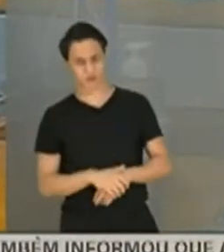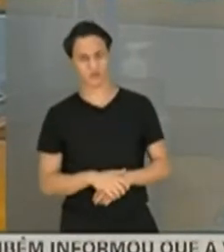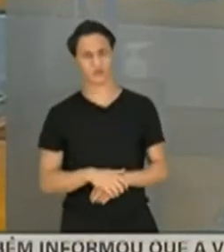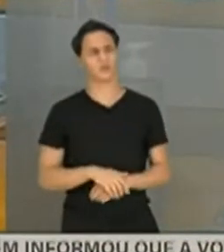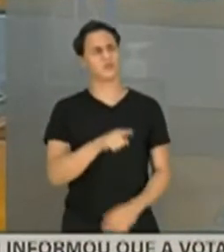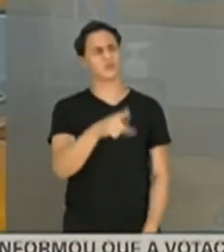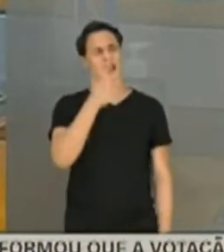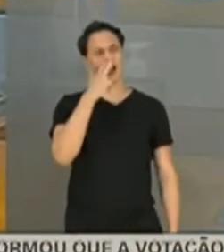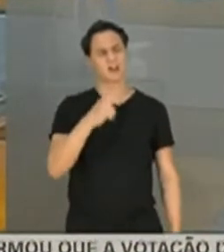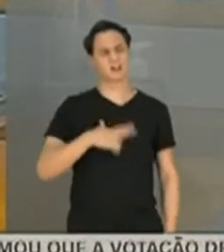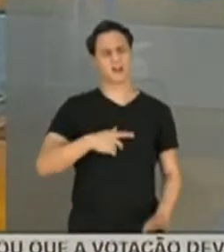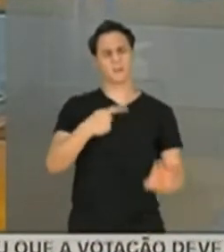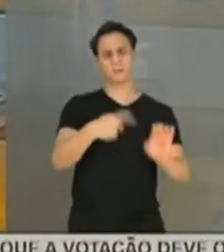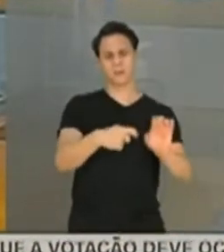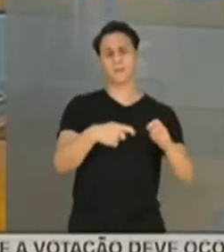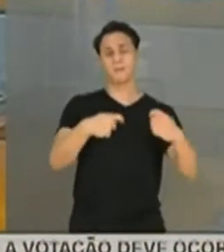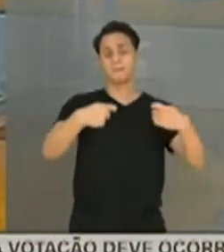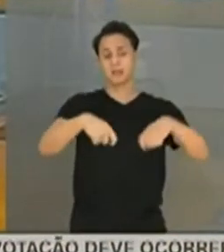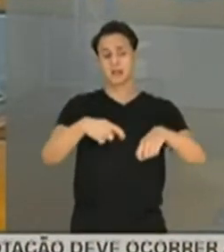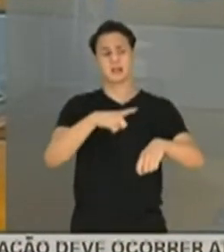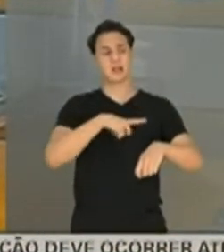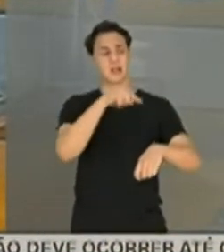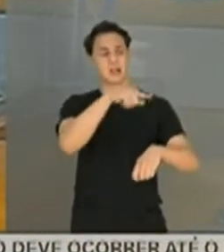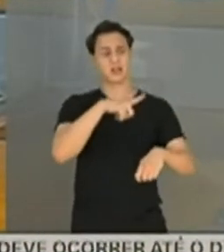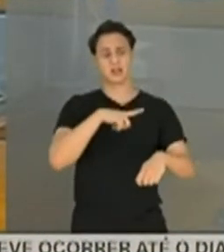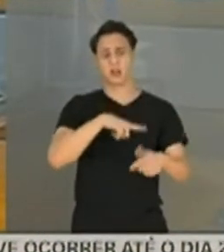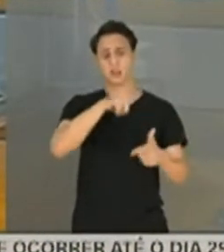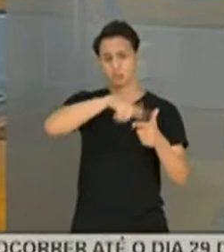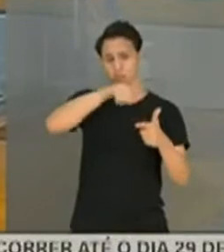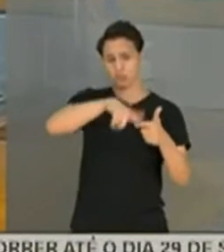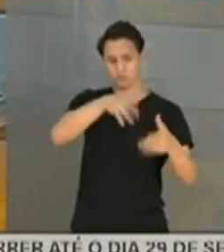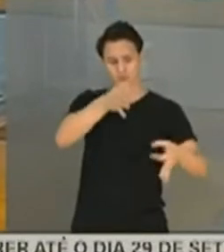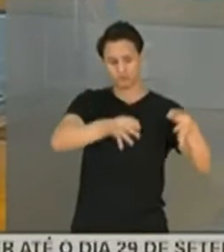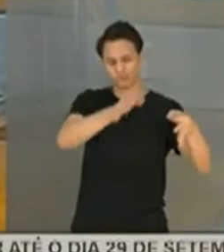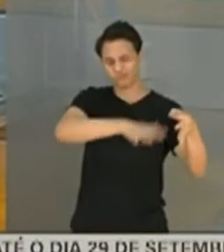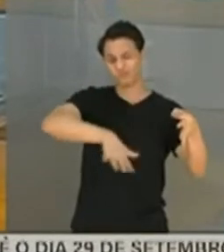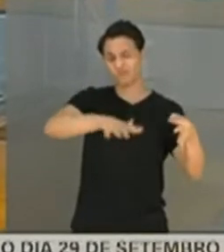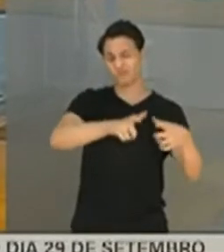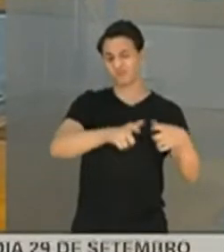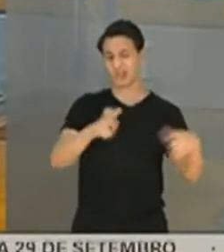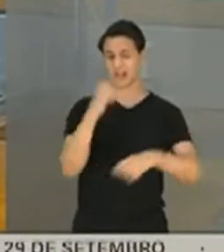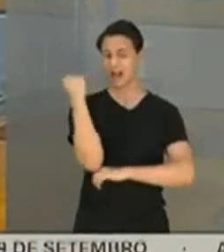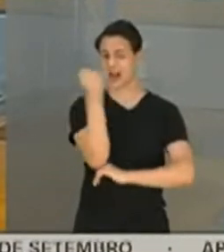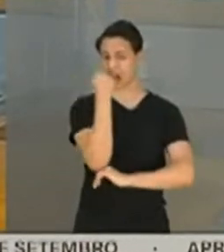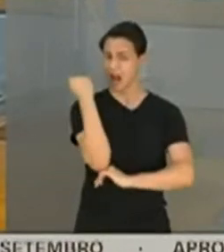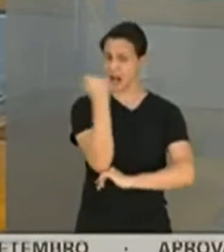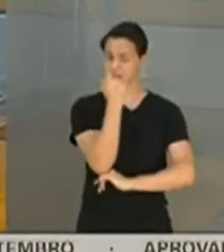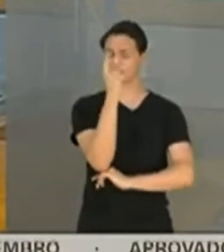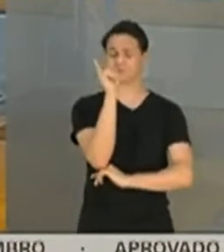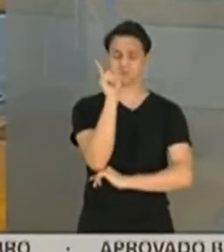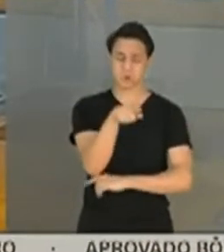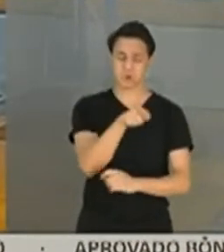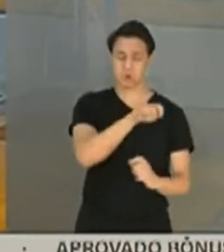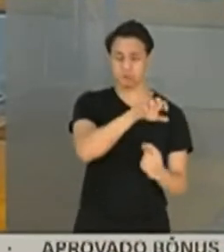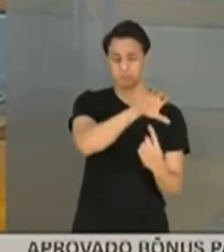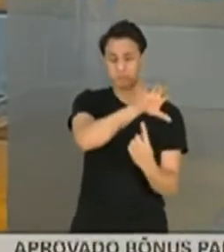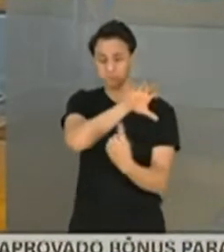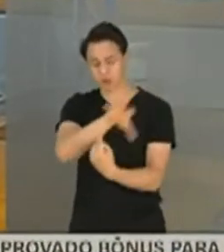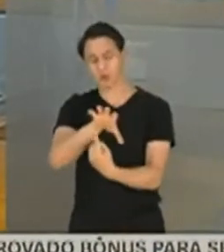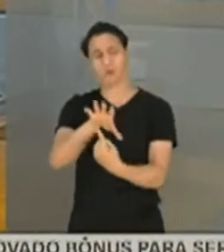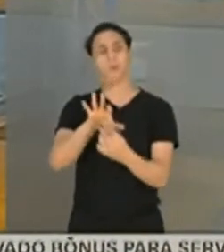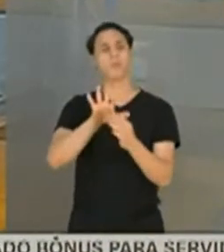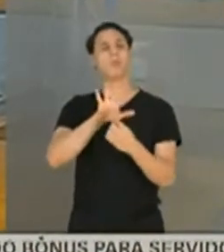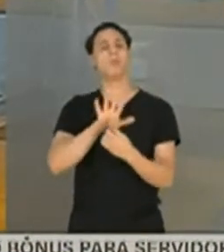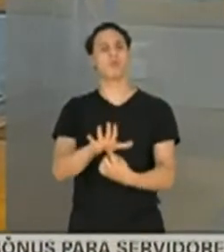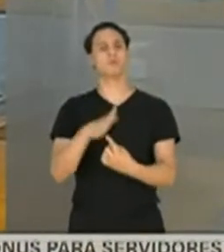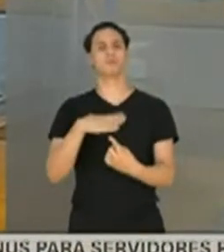não acha que a Precisa tem problemas judiciais relevantes que sinalizariam risco